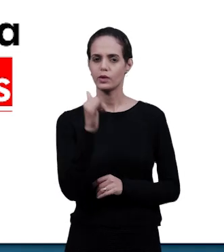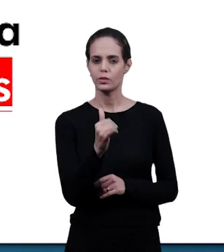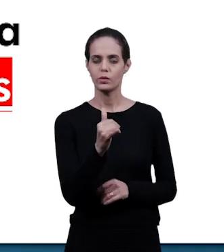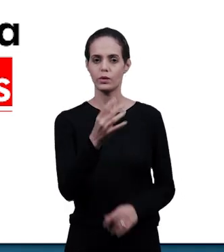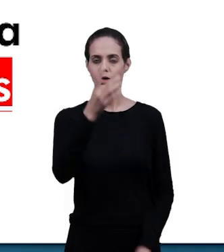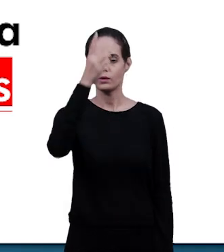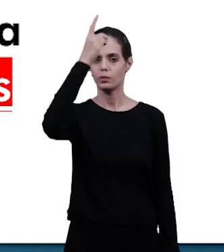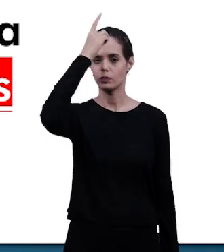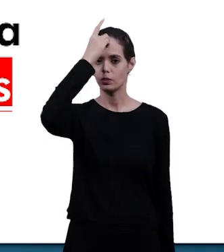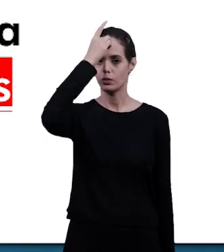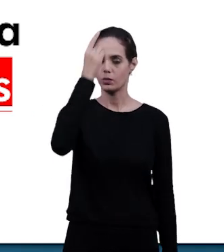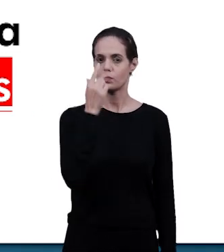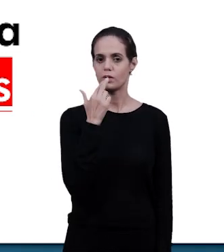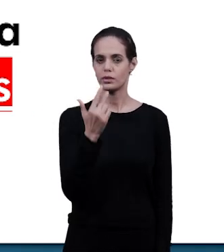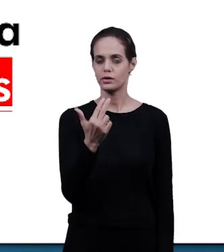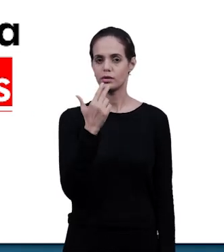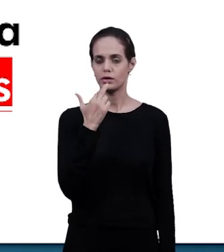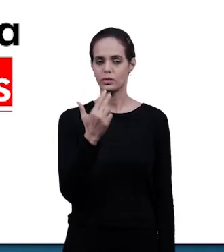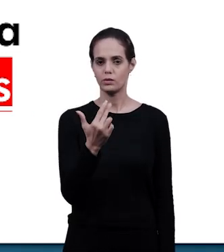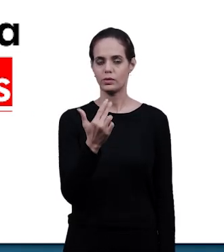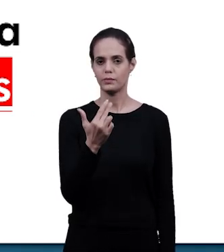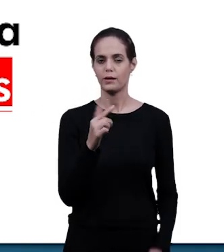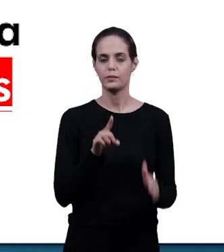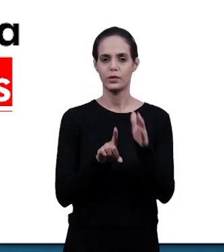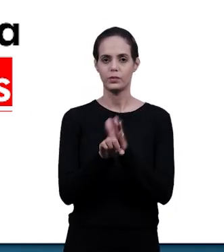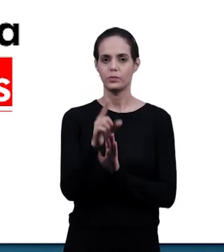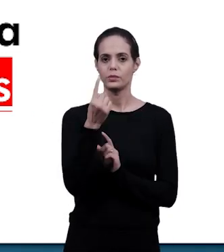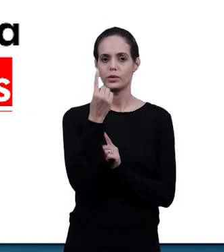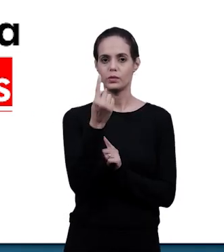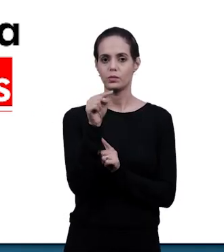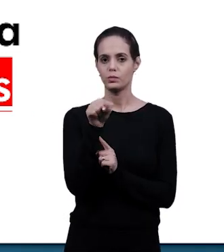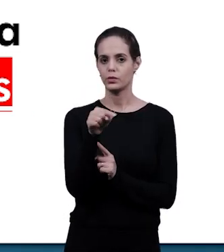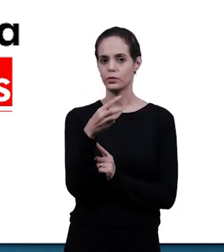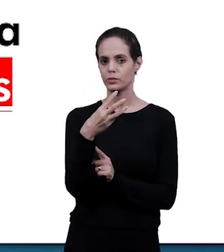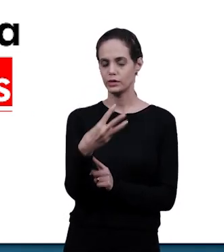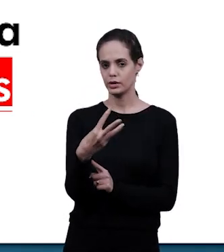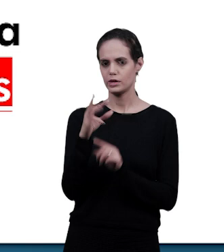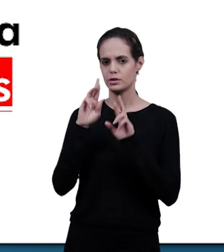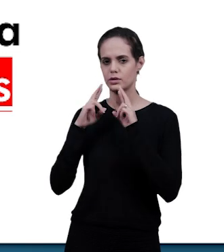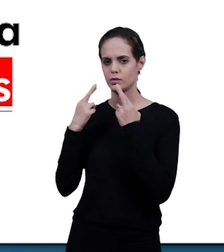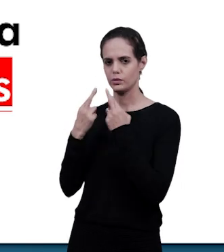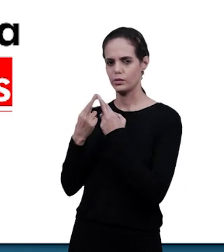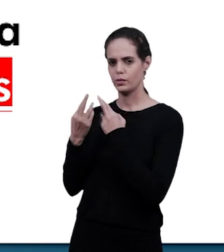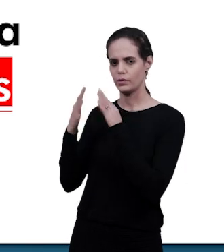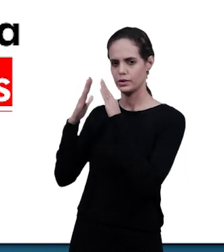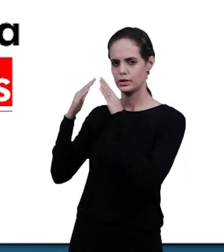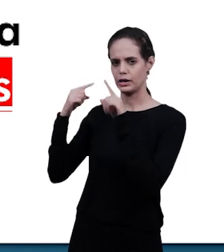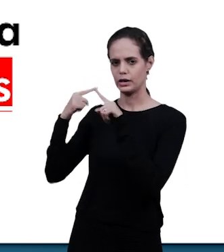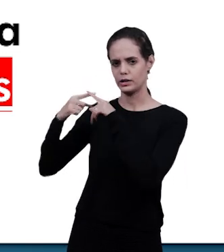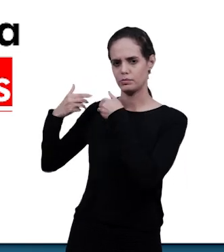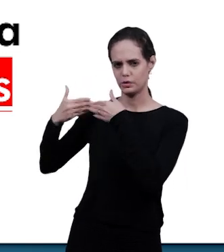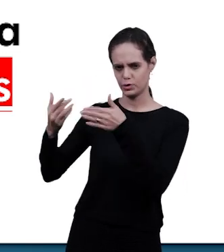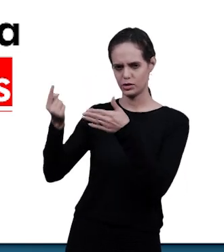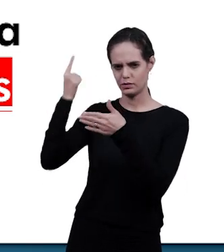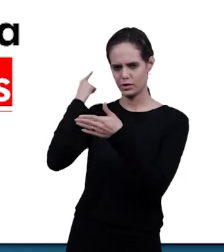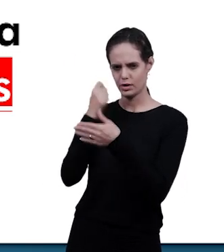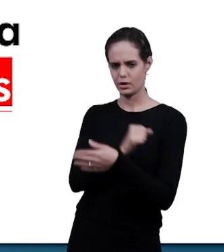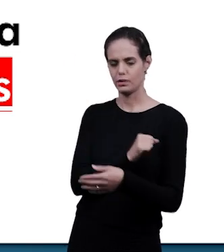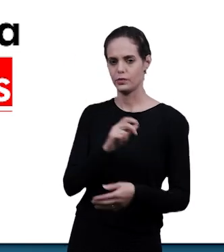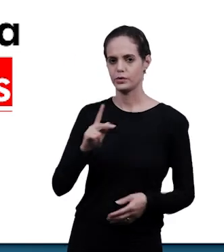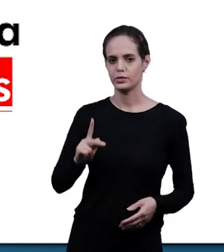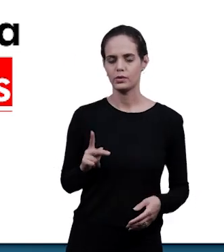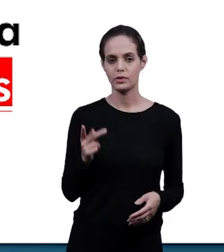de línguas? E a pergunta 1.3. Nas reuniões da igreja primitiva, ou seja, da igreja